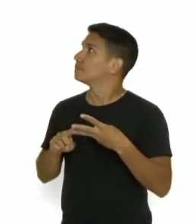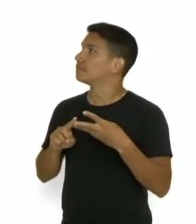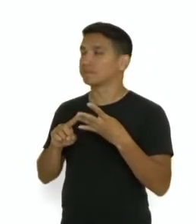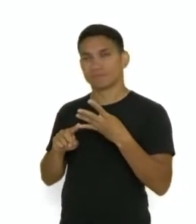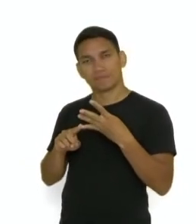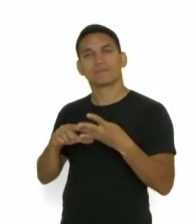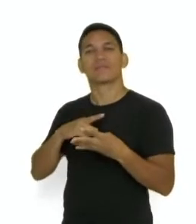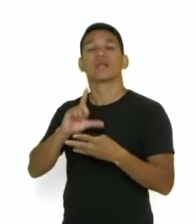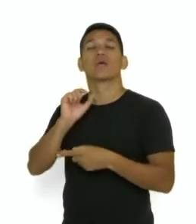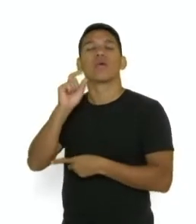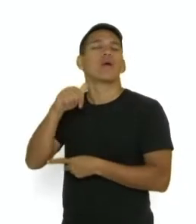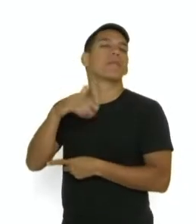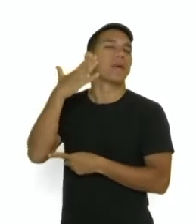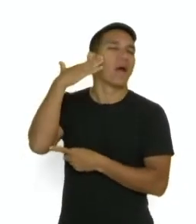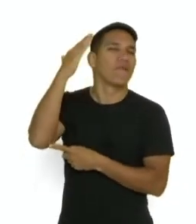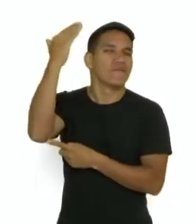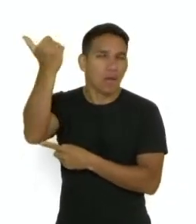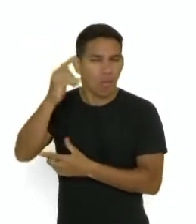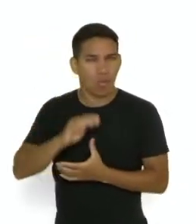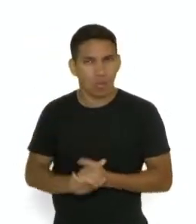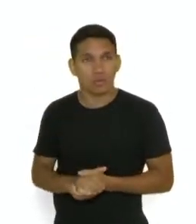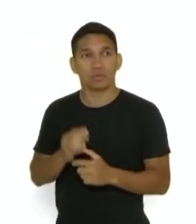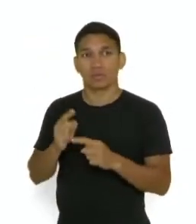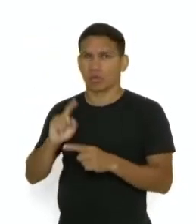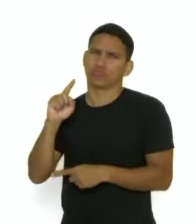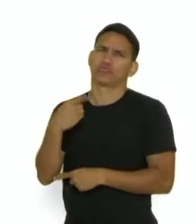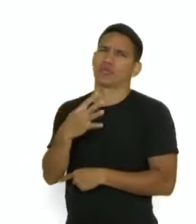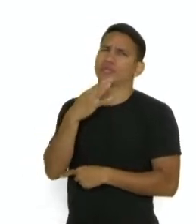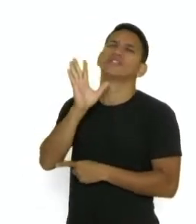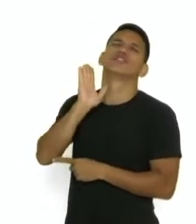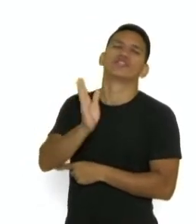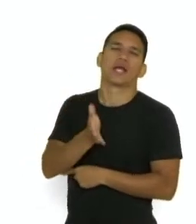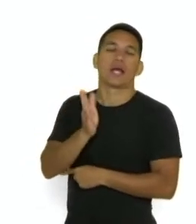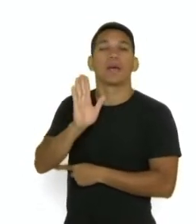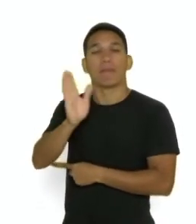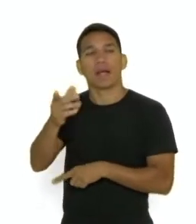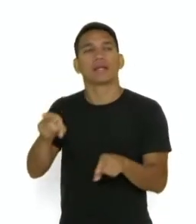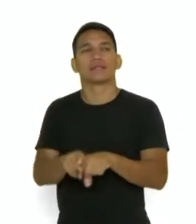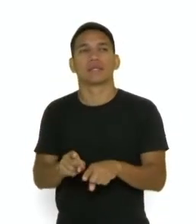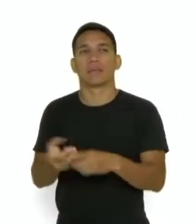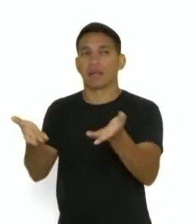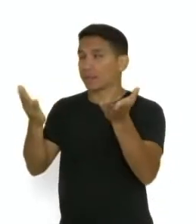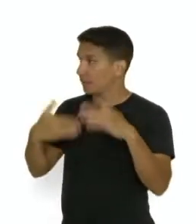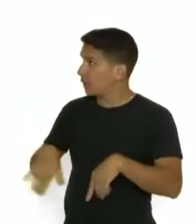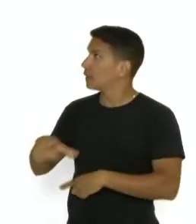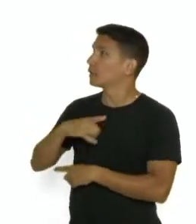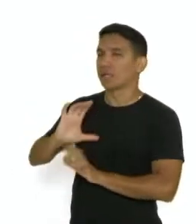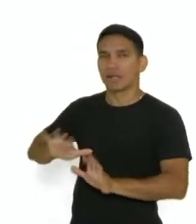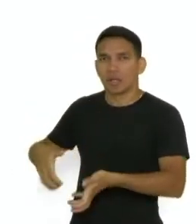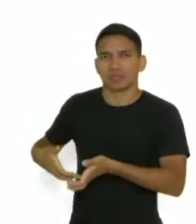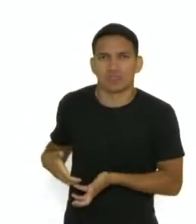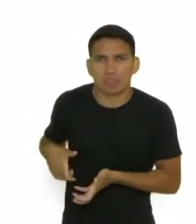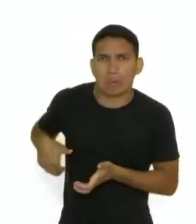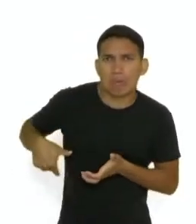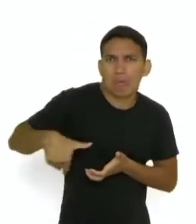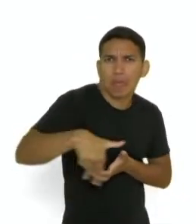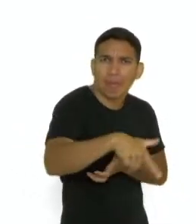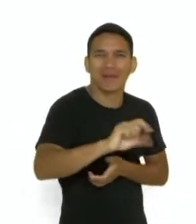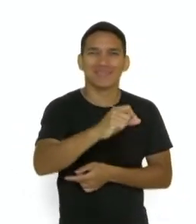que são aqueles mais conhecidos por nós né mas nós também Temos o futebol americano